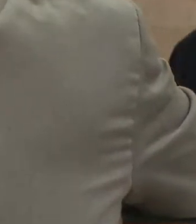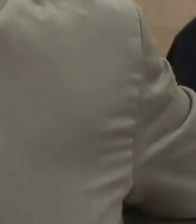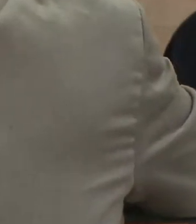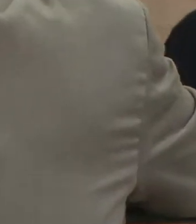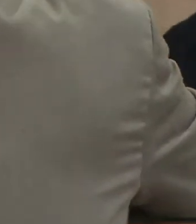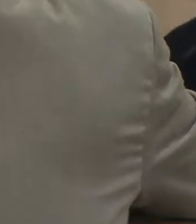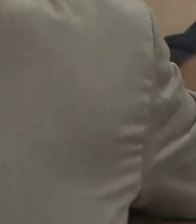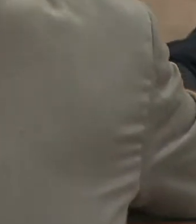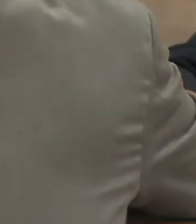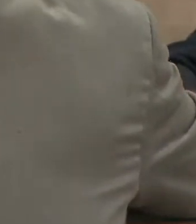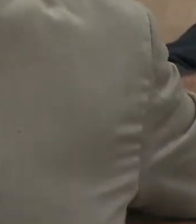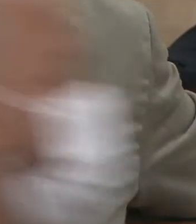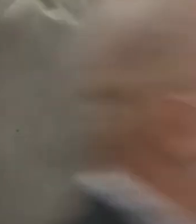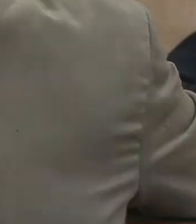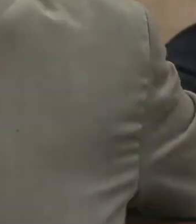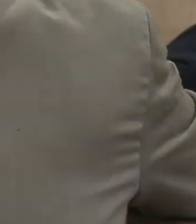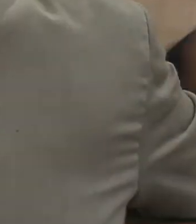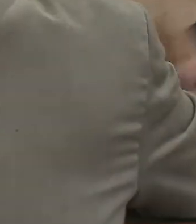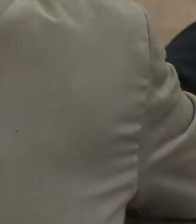Expediente. Mensagem